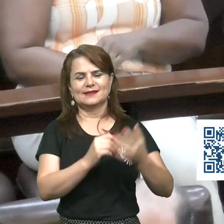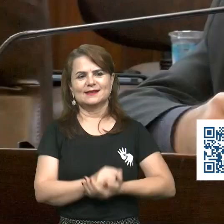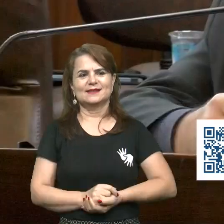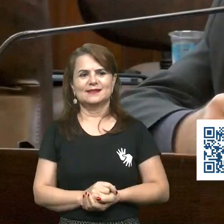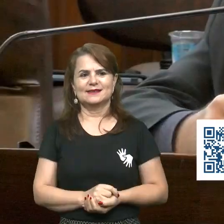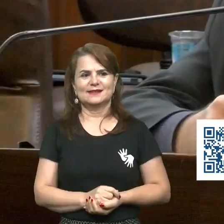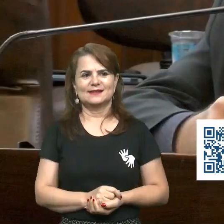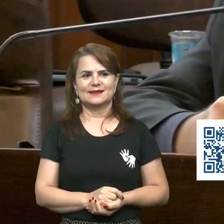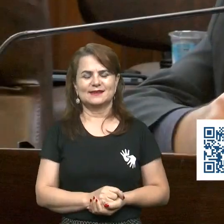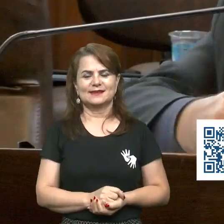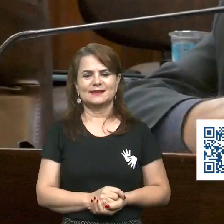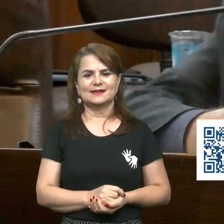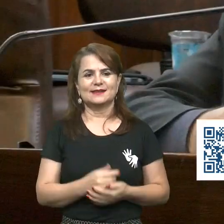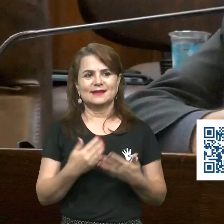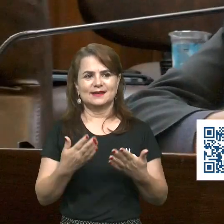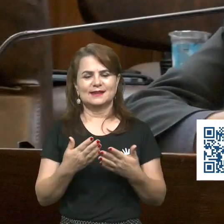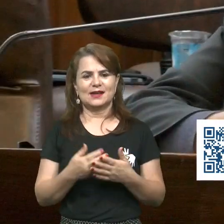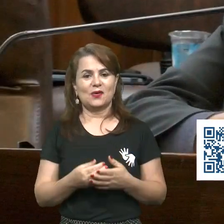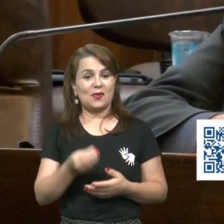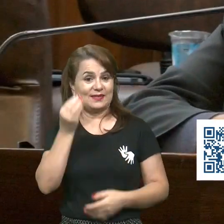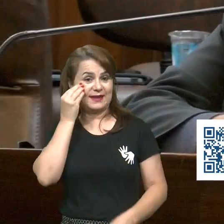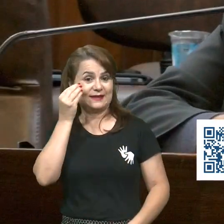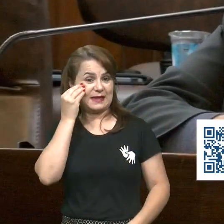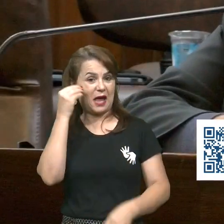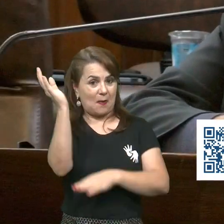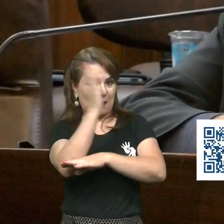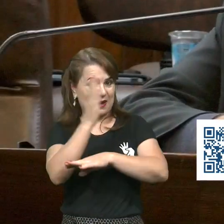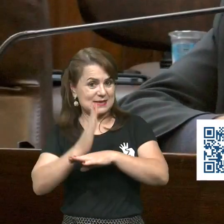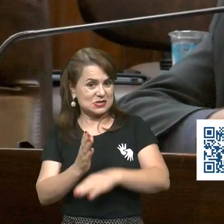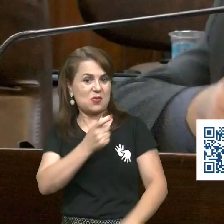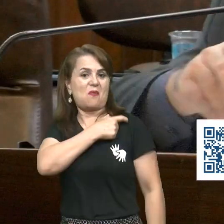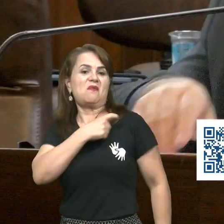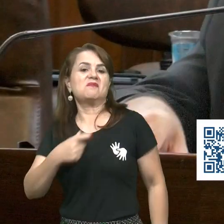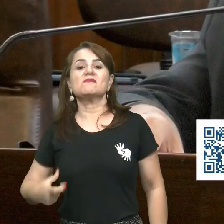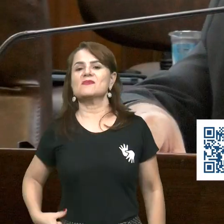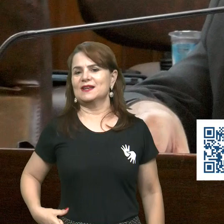Os cumprimentos dessa casa e vamos em busca aí do Miss Brasil, né, Natasha?